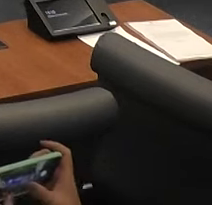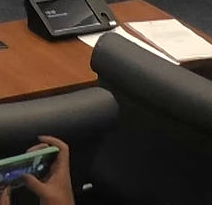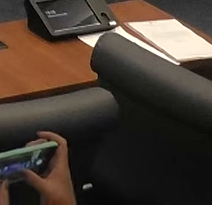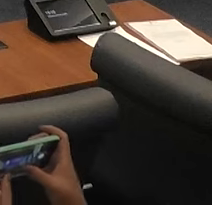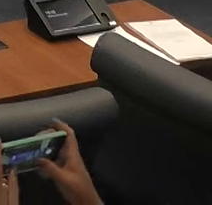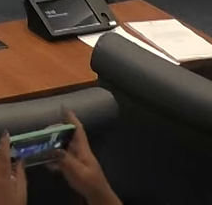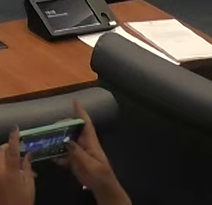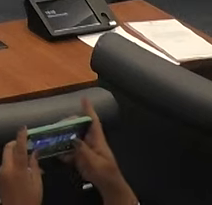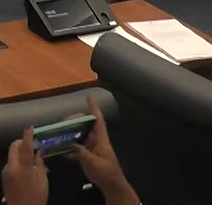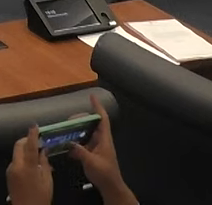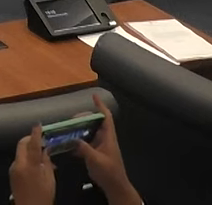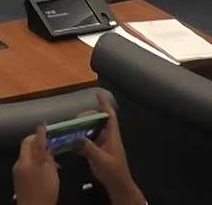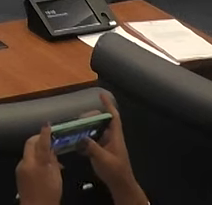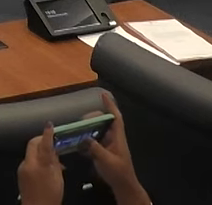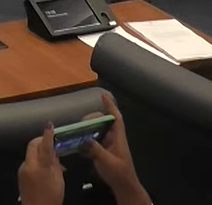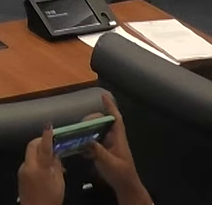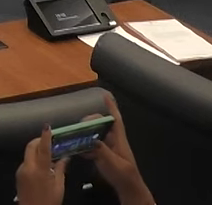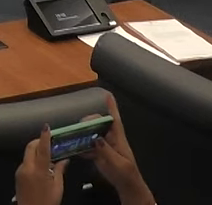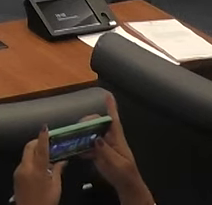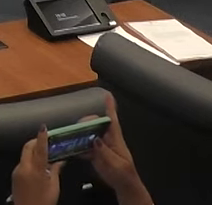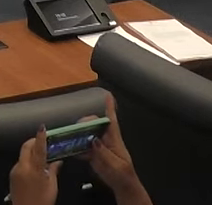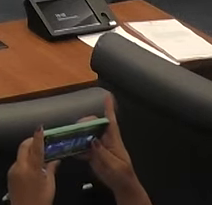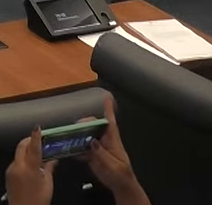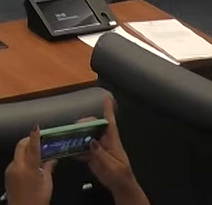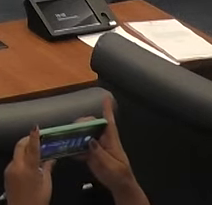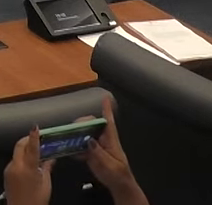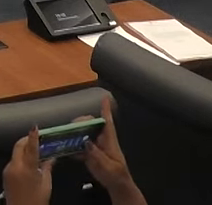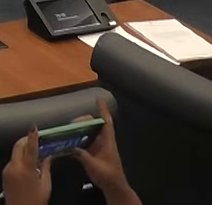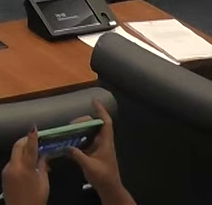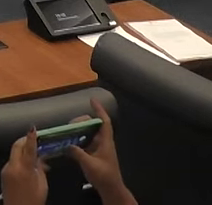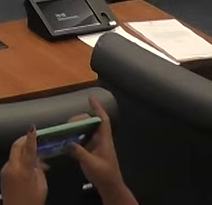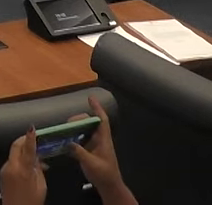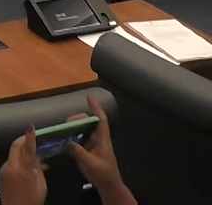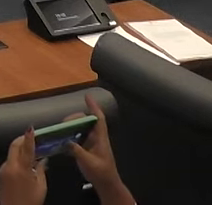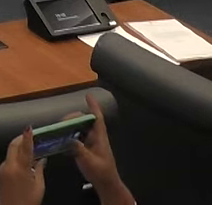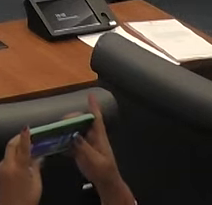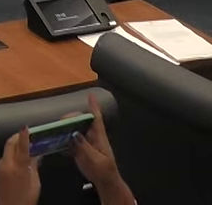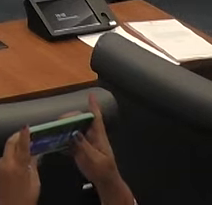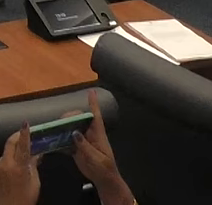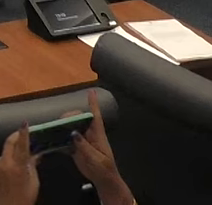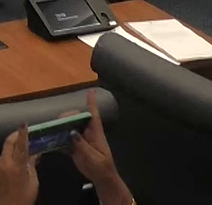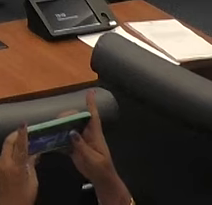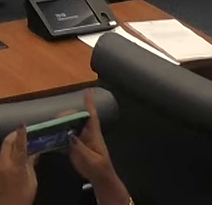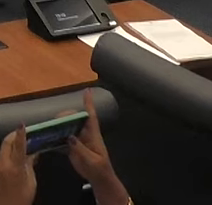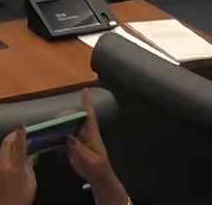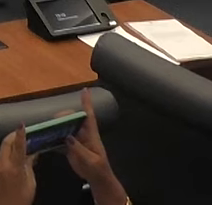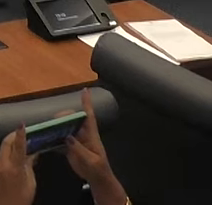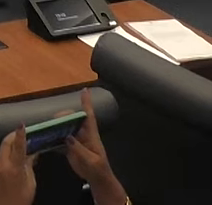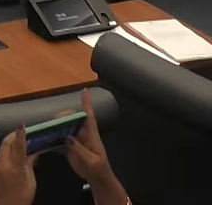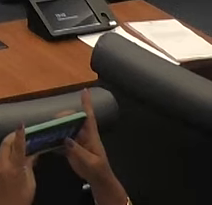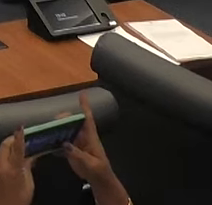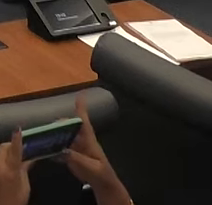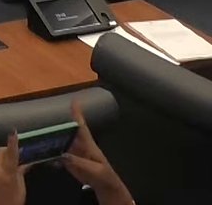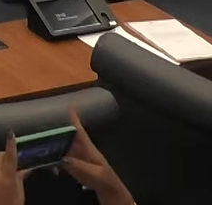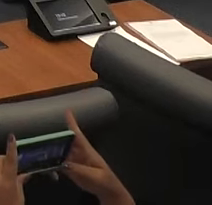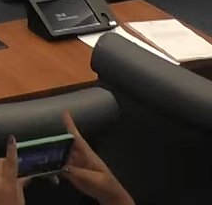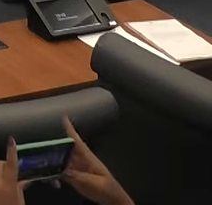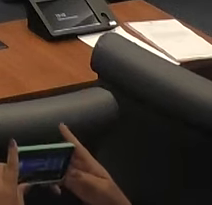2 de março de 2022, que passa a vigorar com as seguintes redações. Artigo 4º,